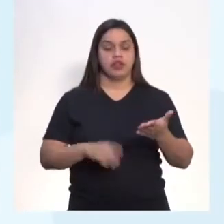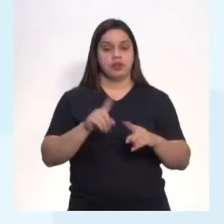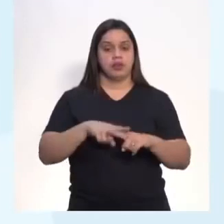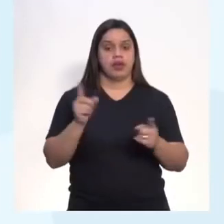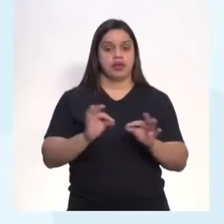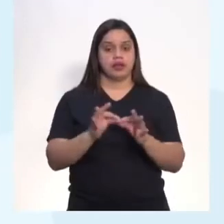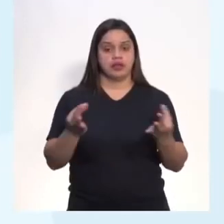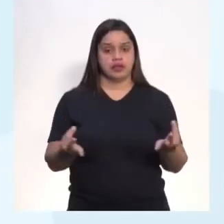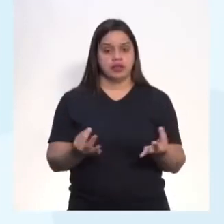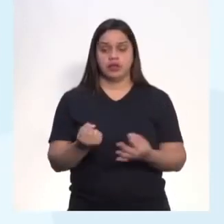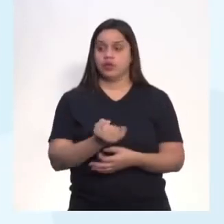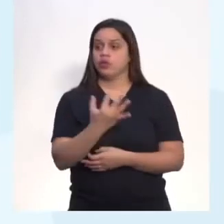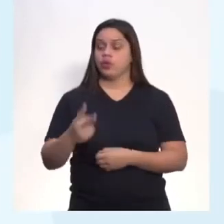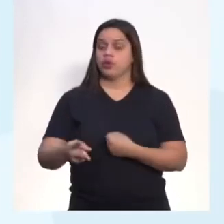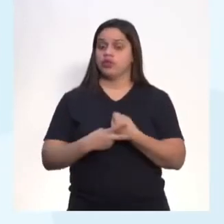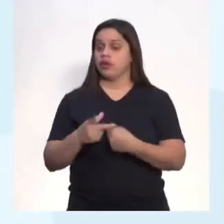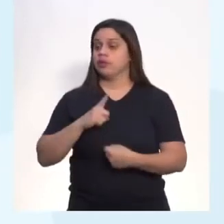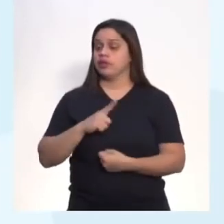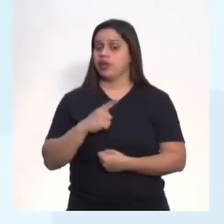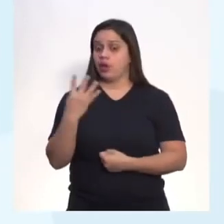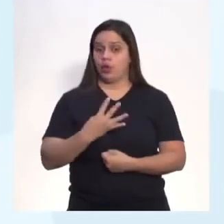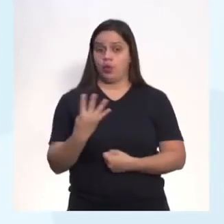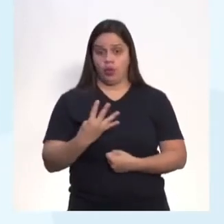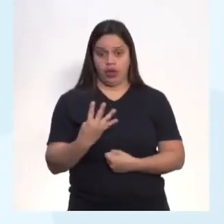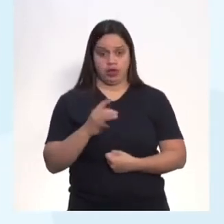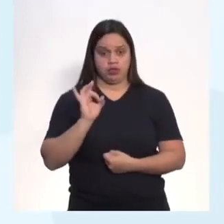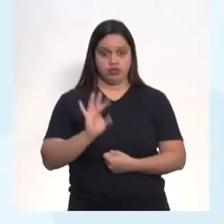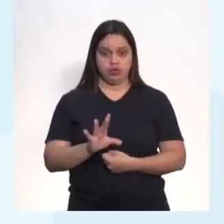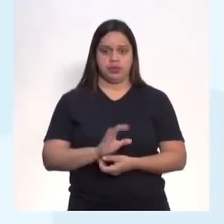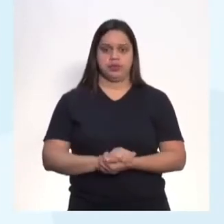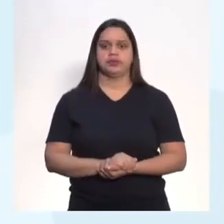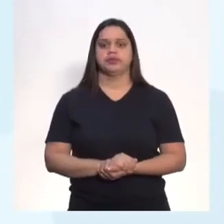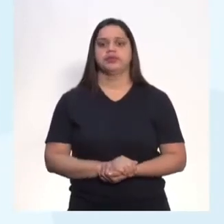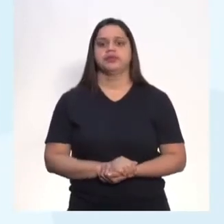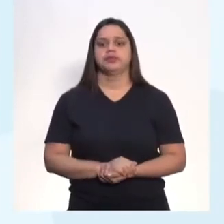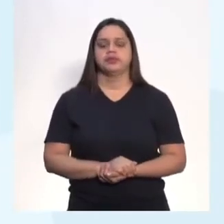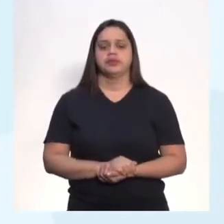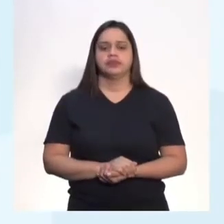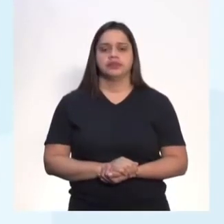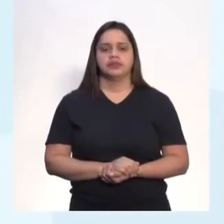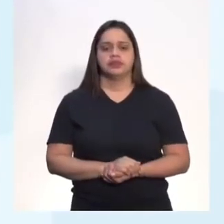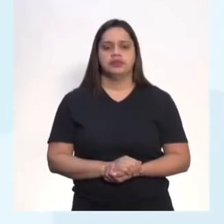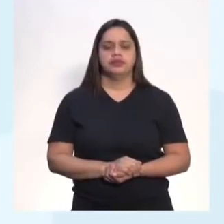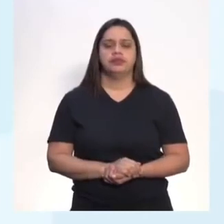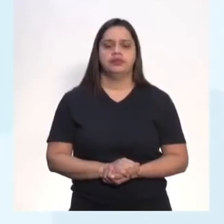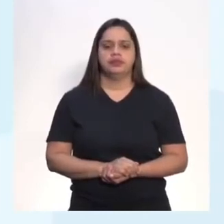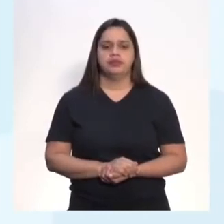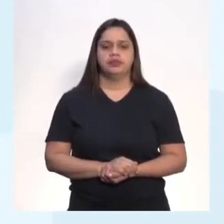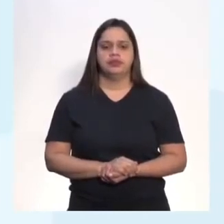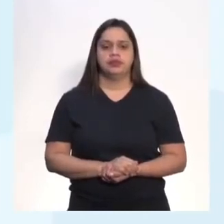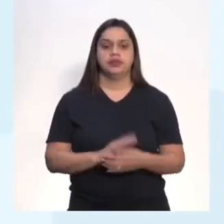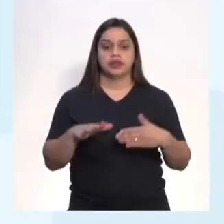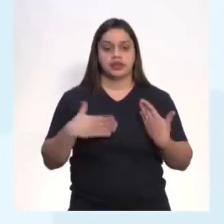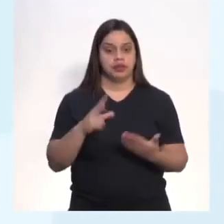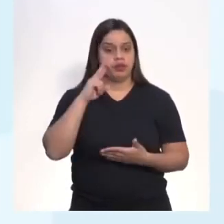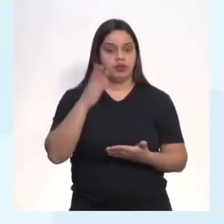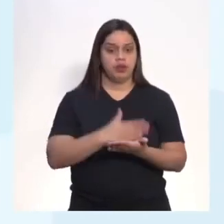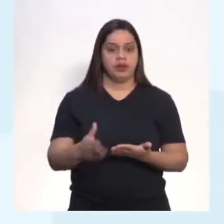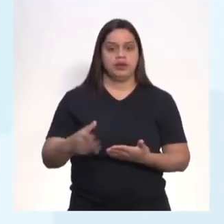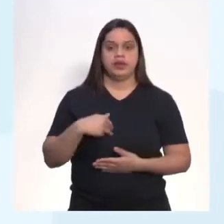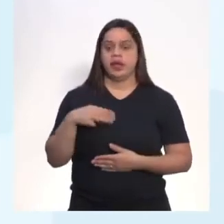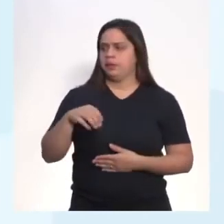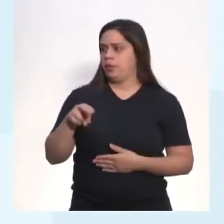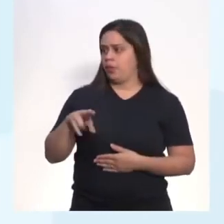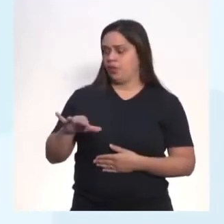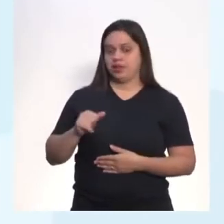quantos verbos temos? 4 verbos apenas. 4 verbos apenas. Então, vamos lá. Mônica,